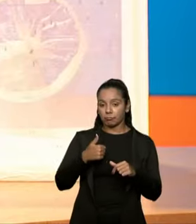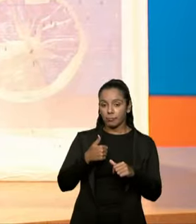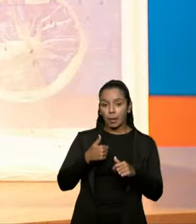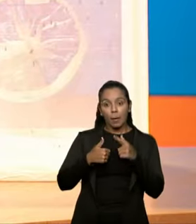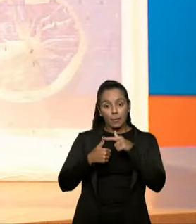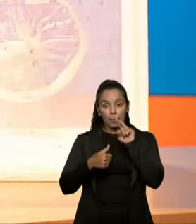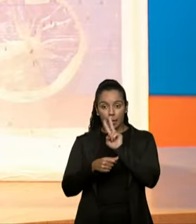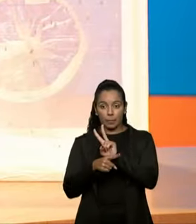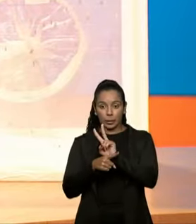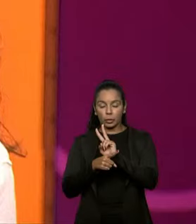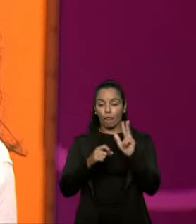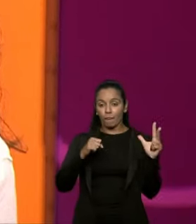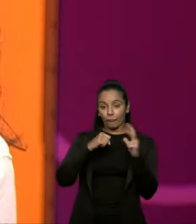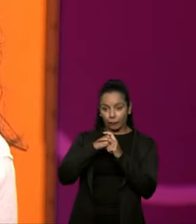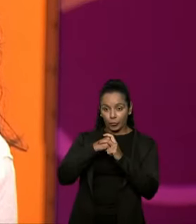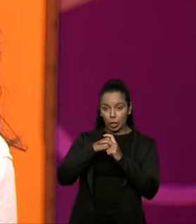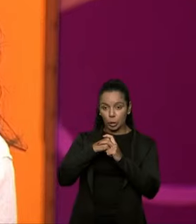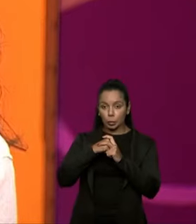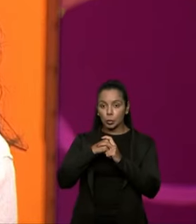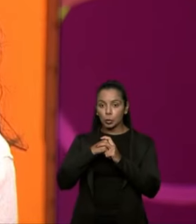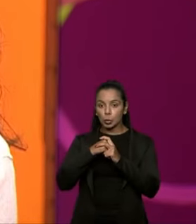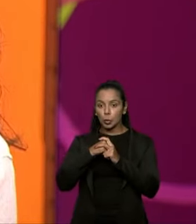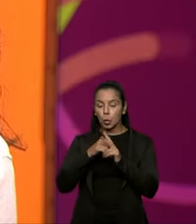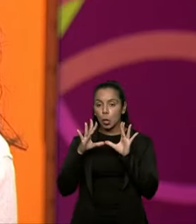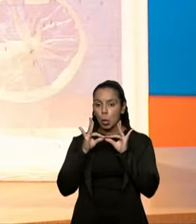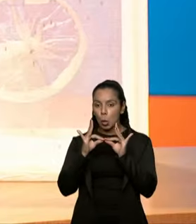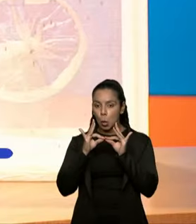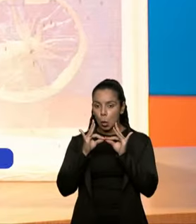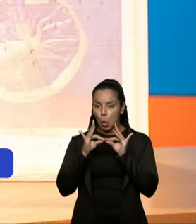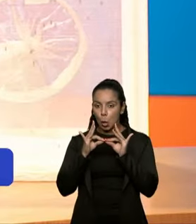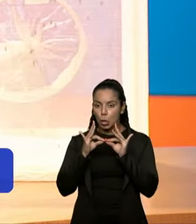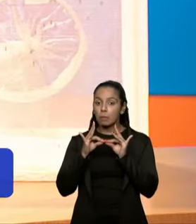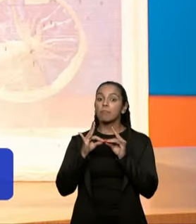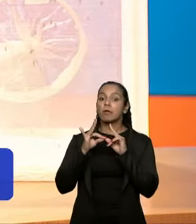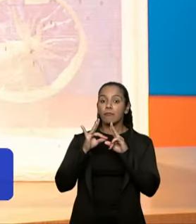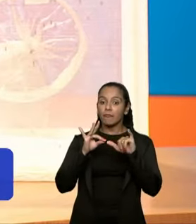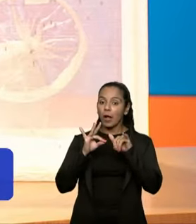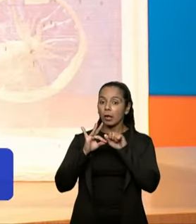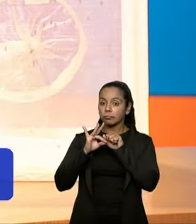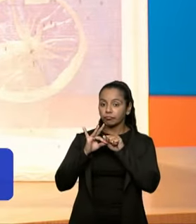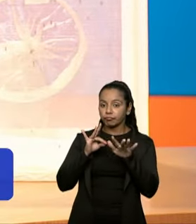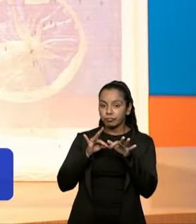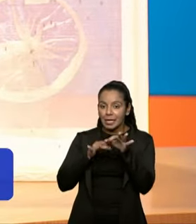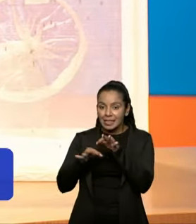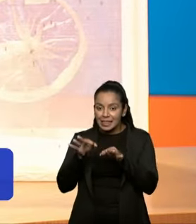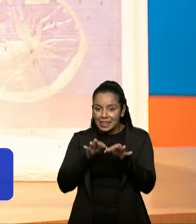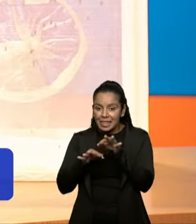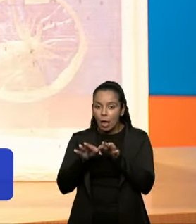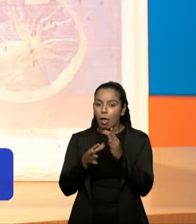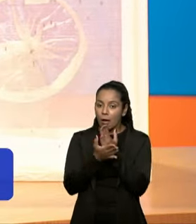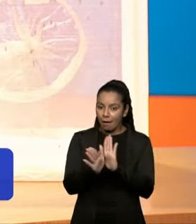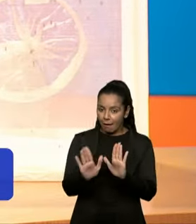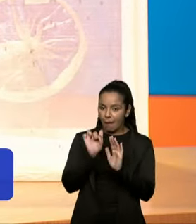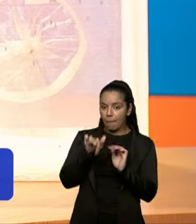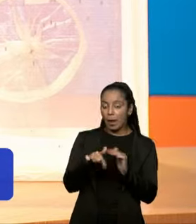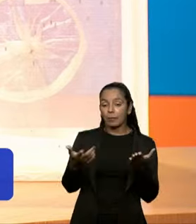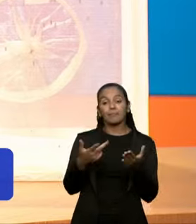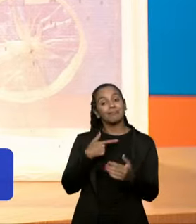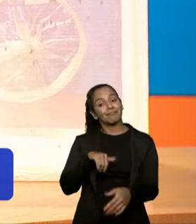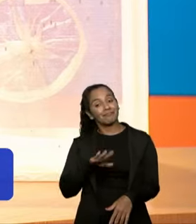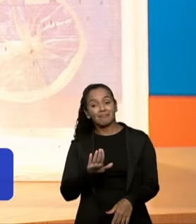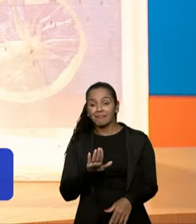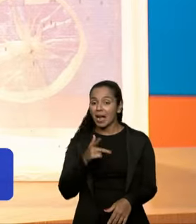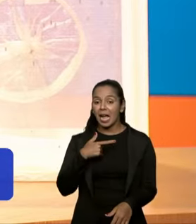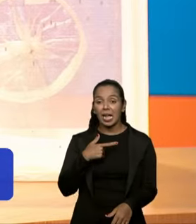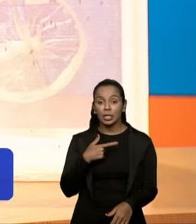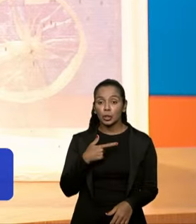no vírus, aqui é o vírus, ele vai se grudar no vírus, e vai levar o vírus para a célula que vai matar ele, né? Uhum. É, só que ele